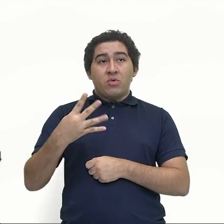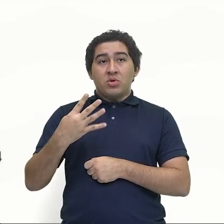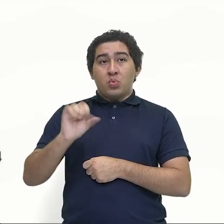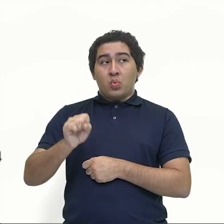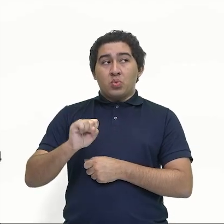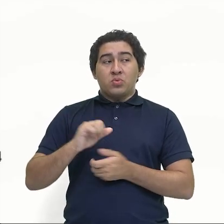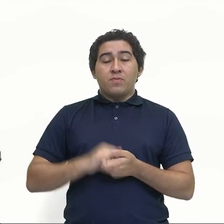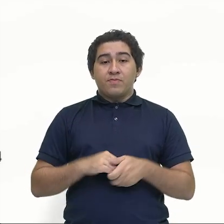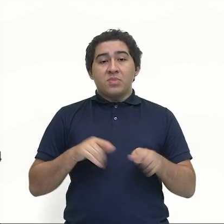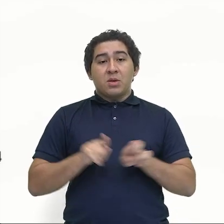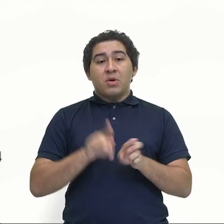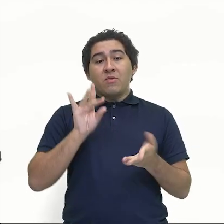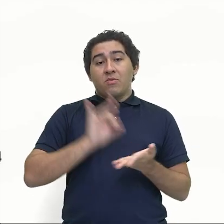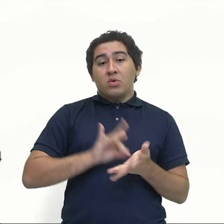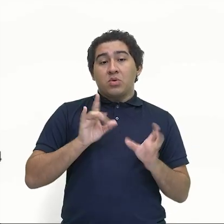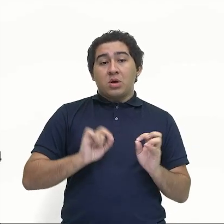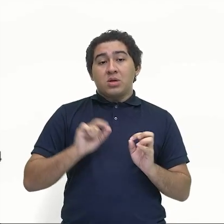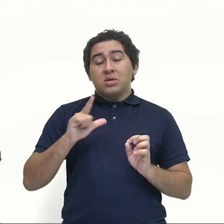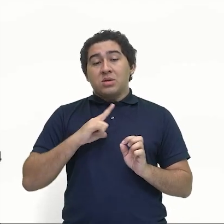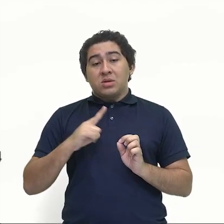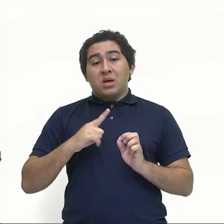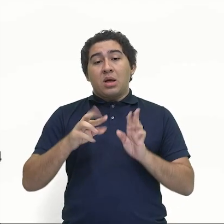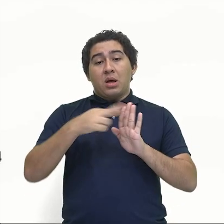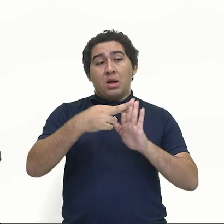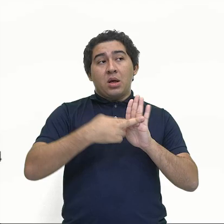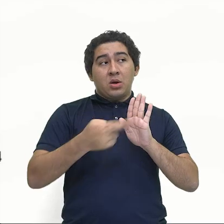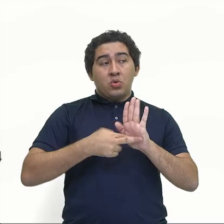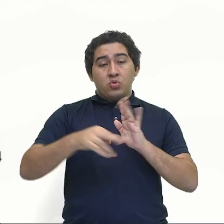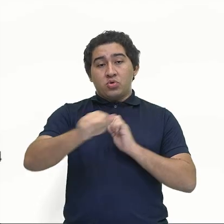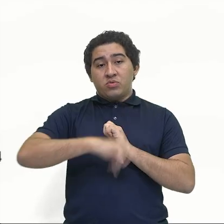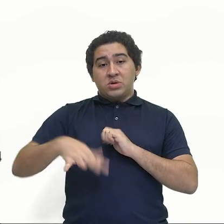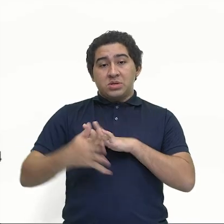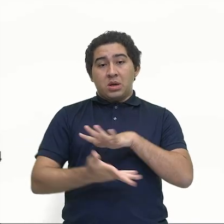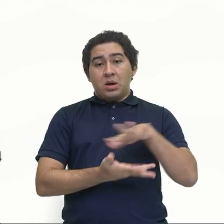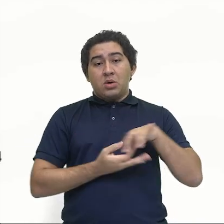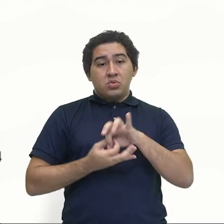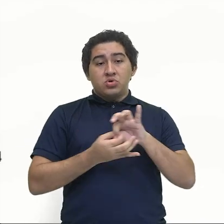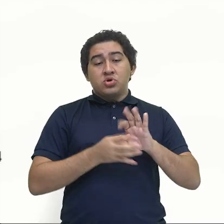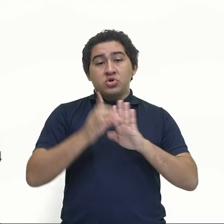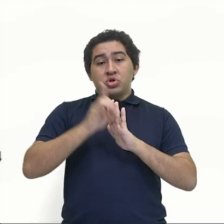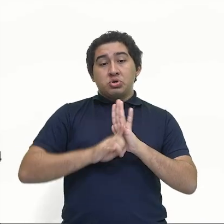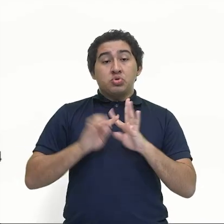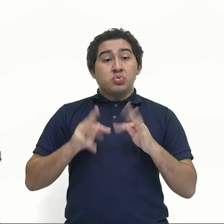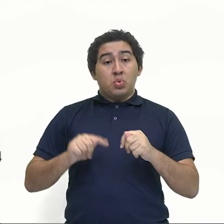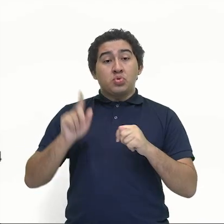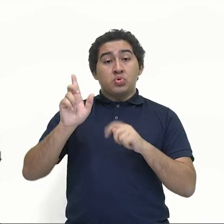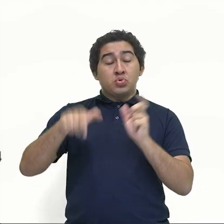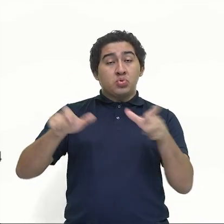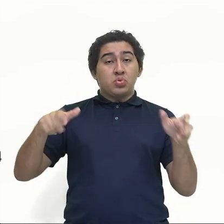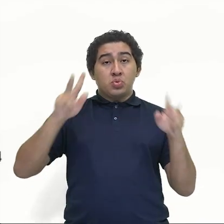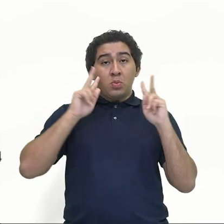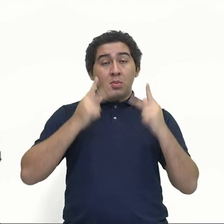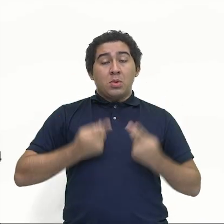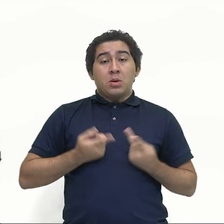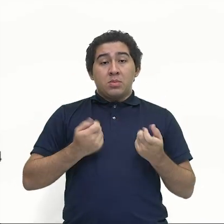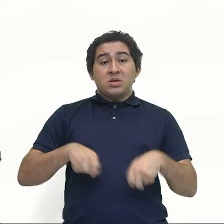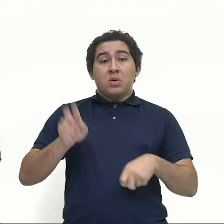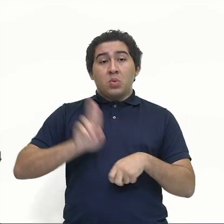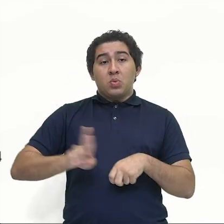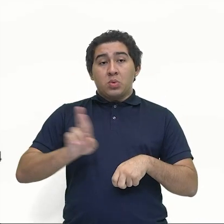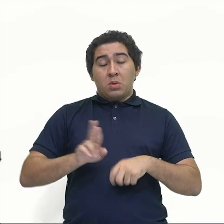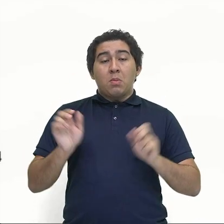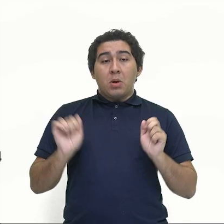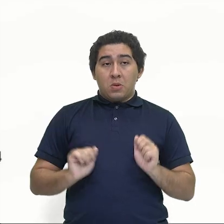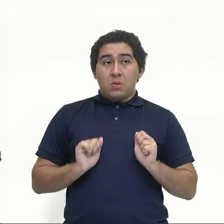1948 e estabelece padrões universais de direitos que todos os seres humanos devem